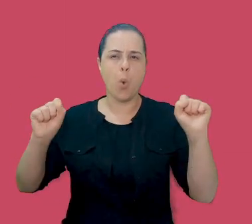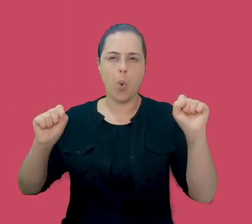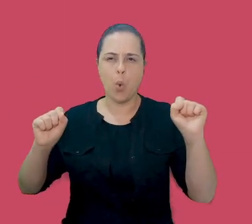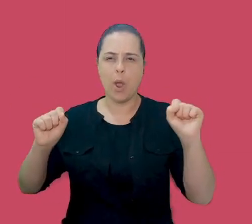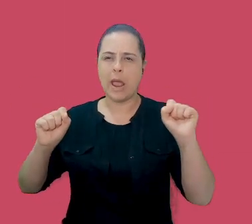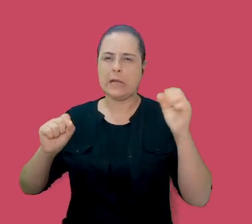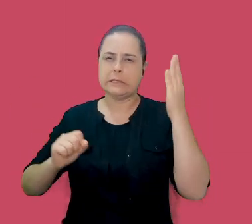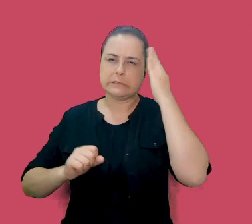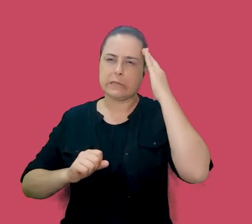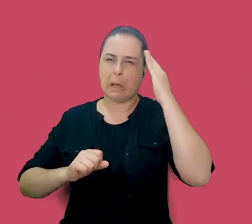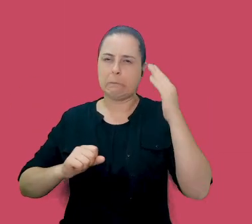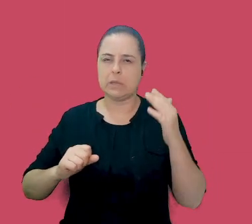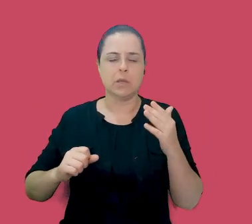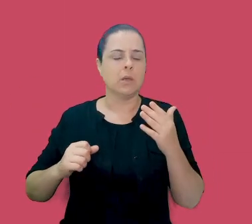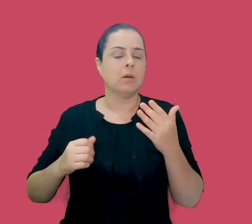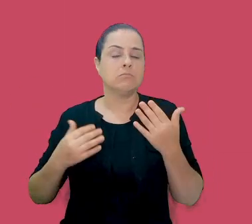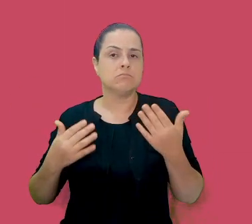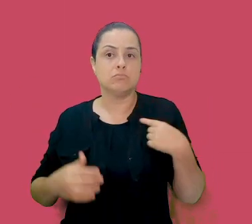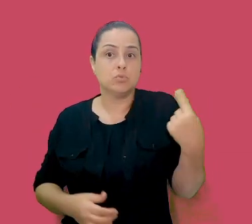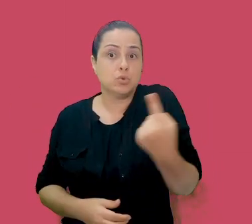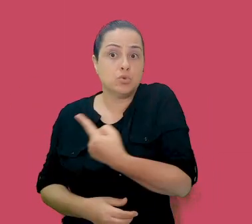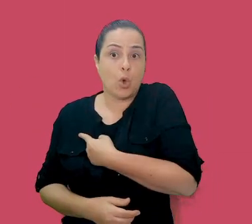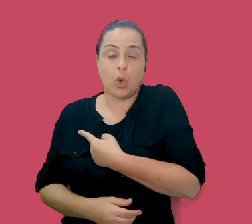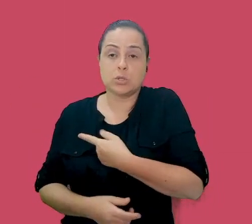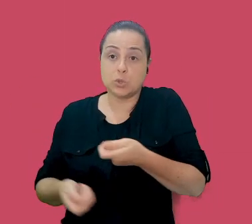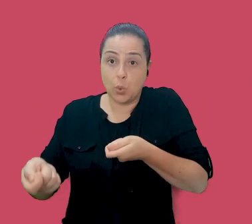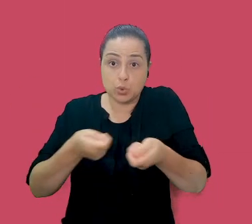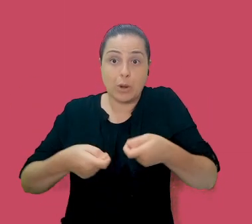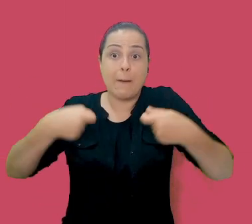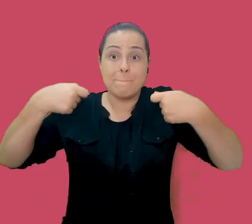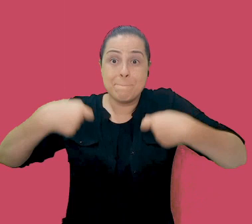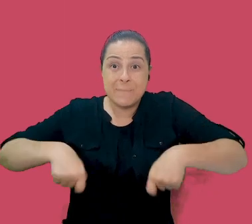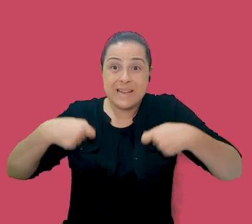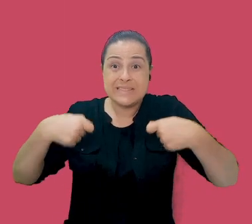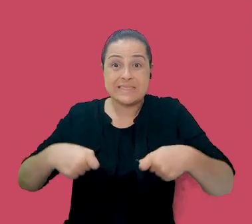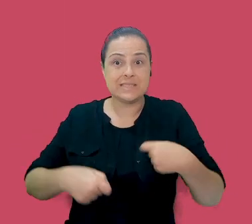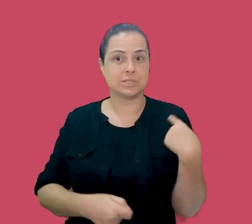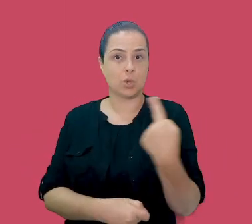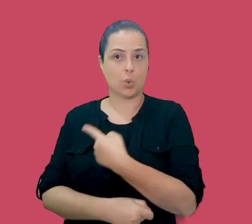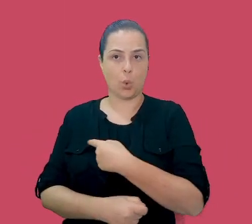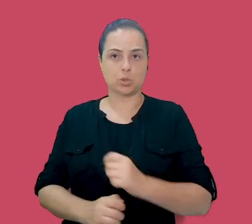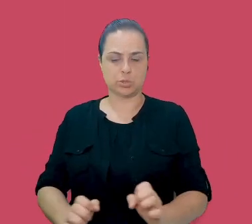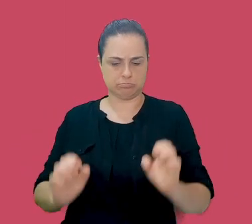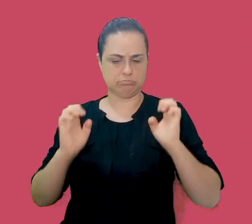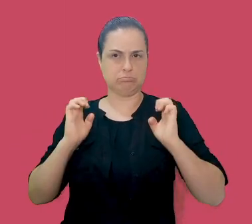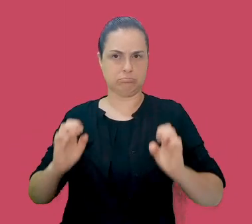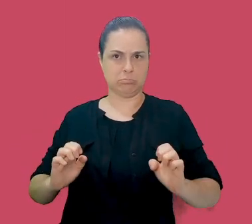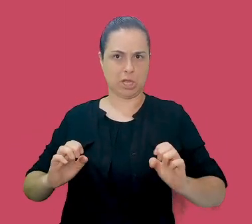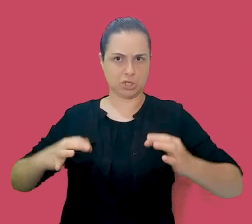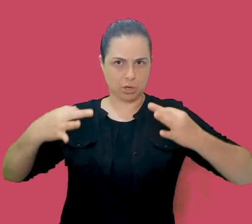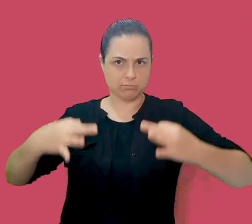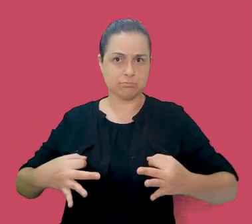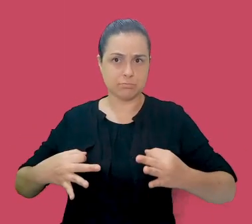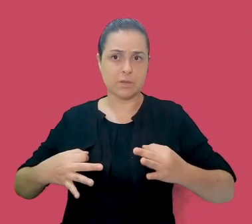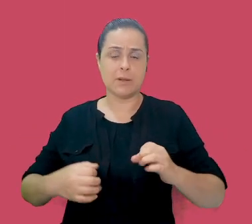E ele fala que a gente precisa ter o controle disso de uma maneira muito ética, ou então a gente não